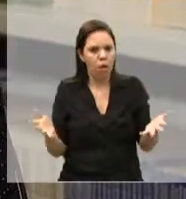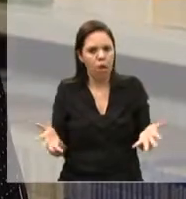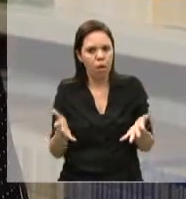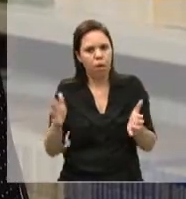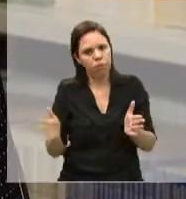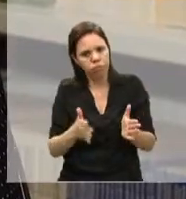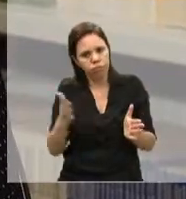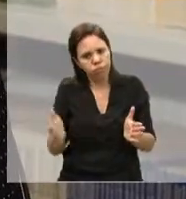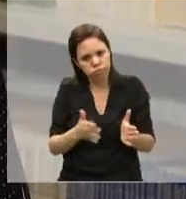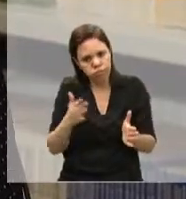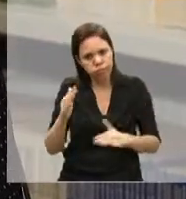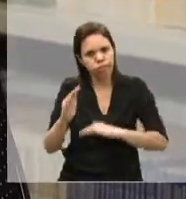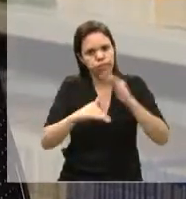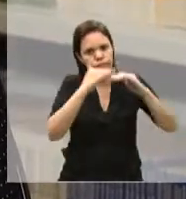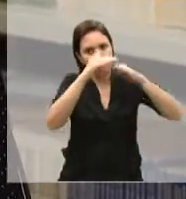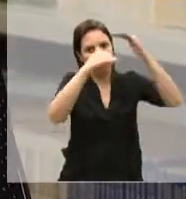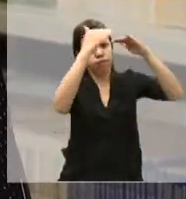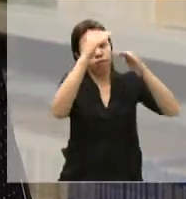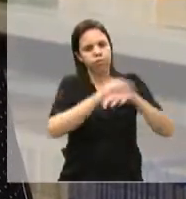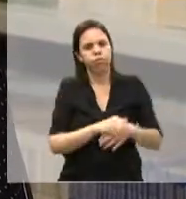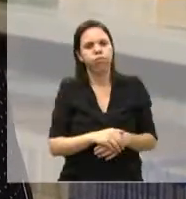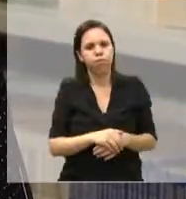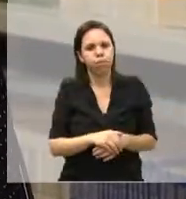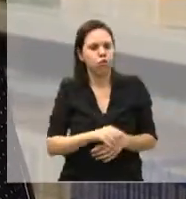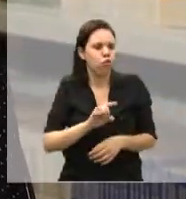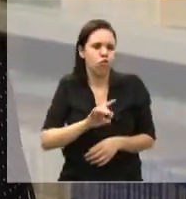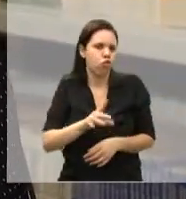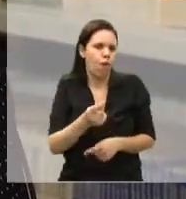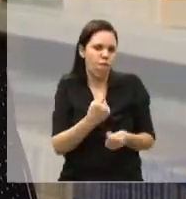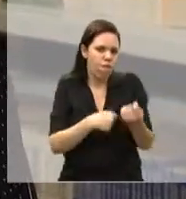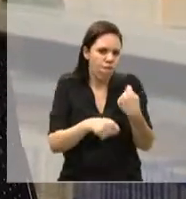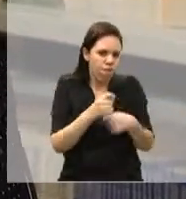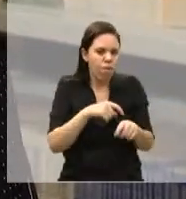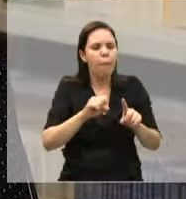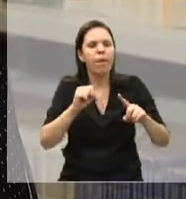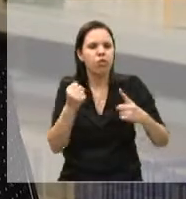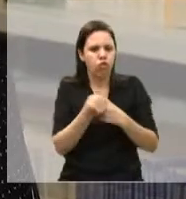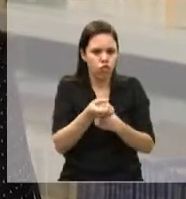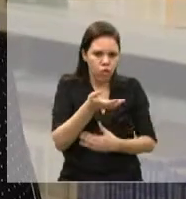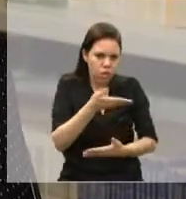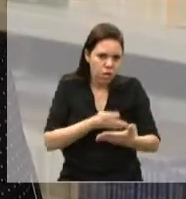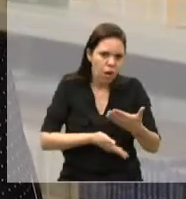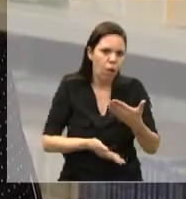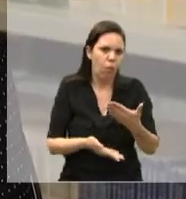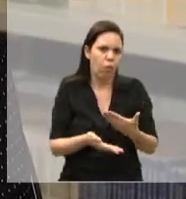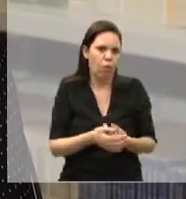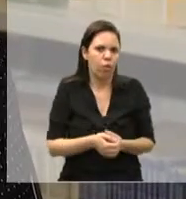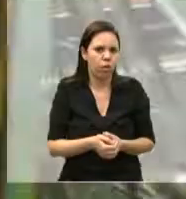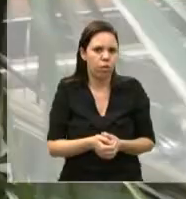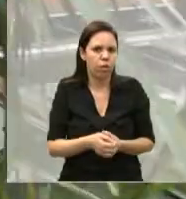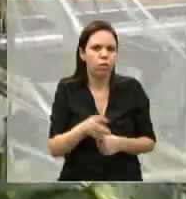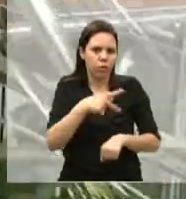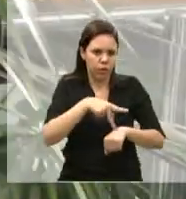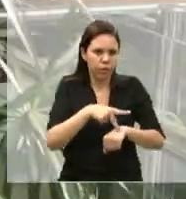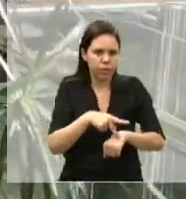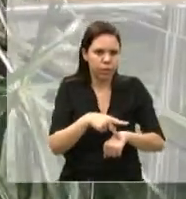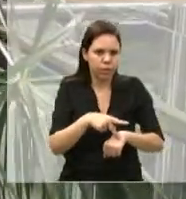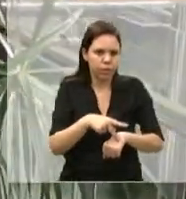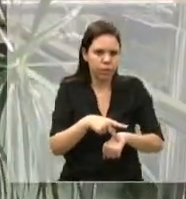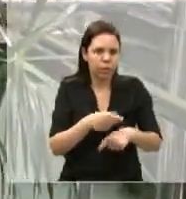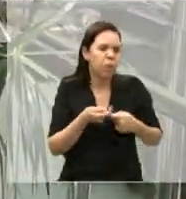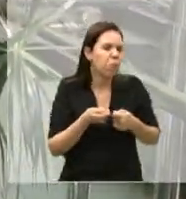produção, com que desenvolva, com que tenha desenvolvimento não só econômico, como social do país. A gente falou